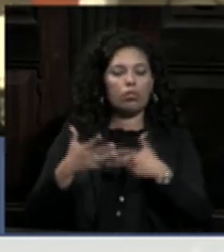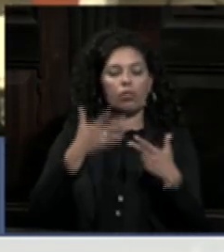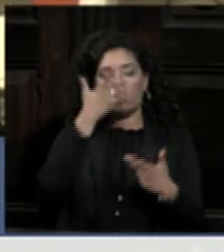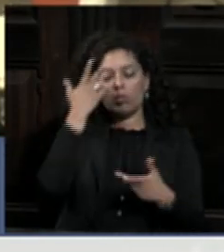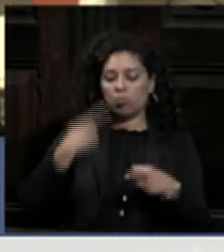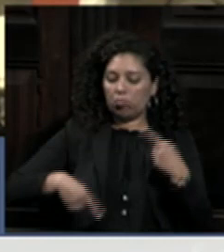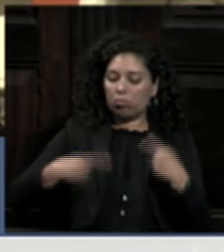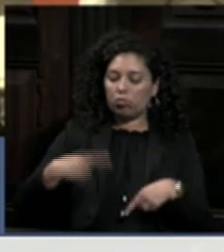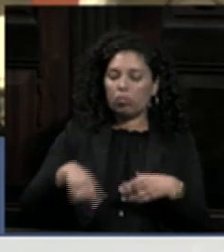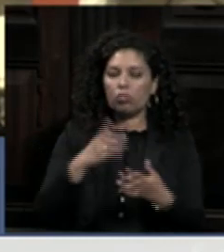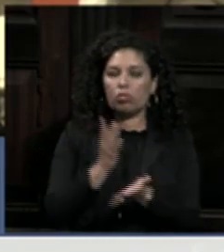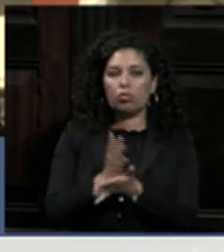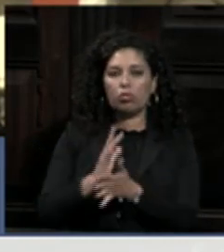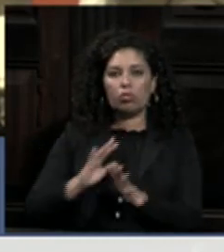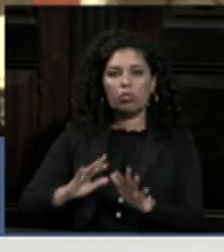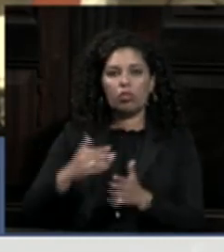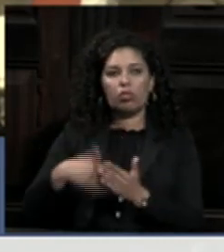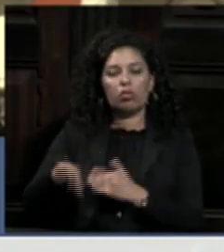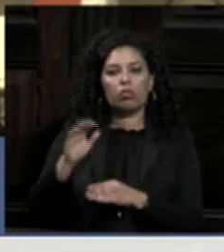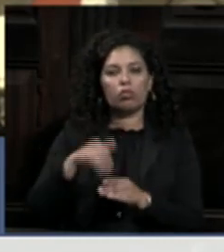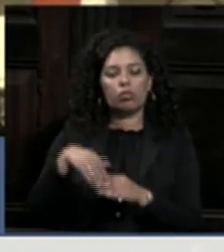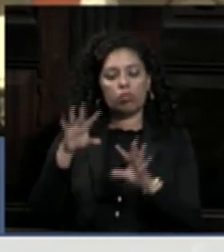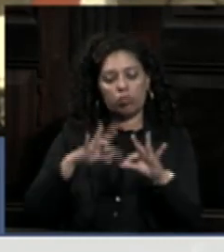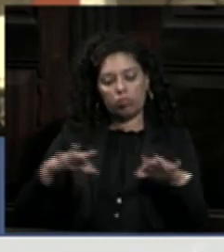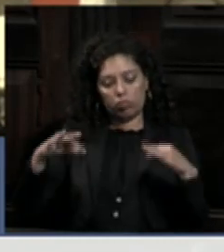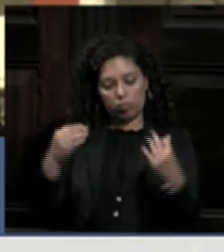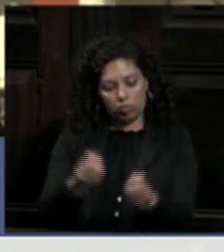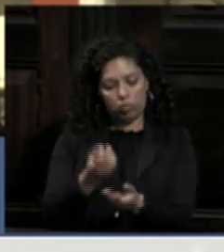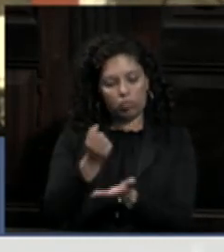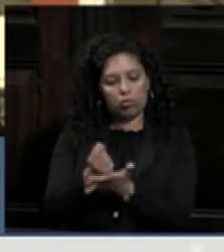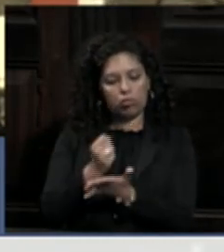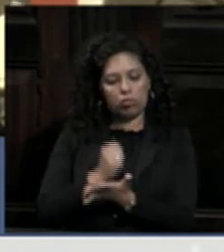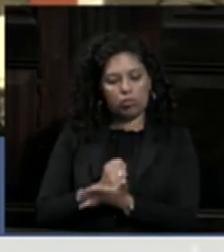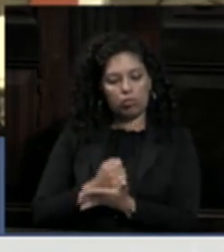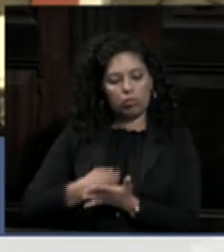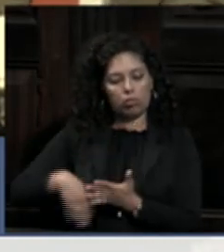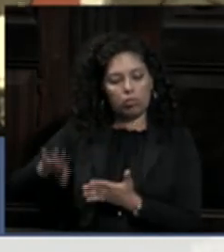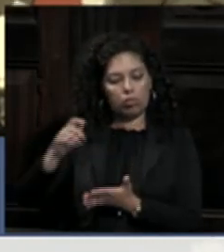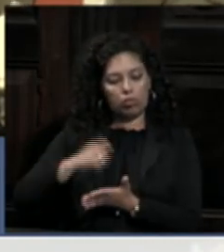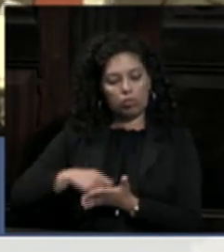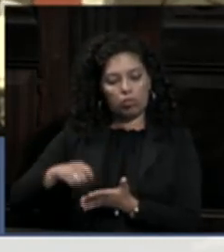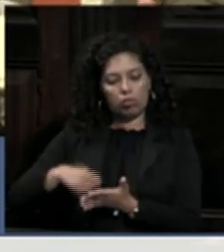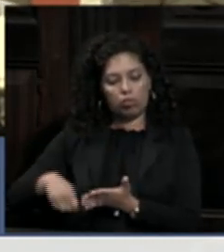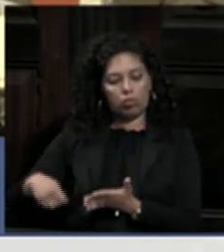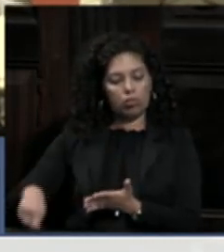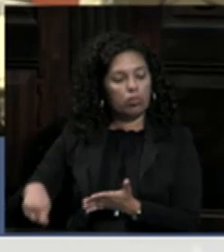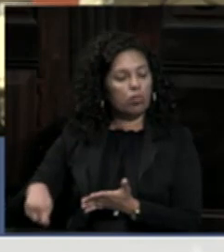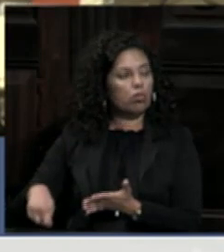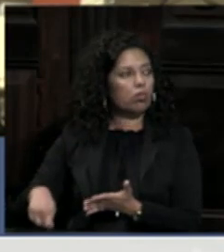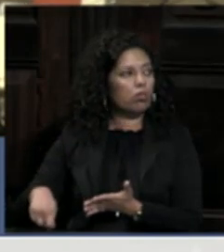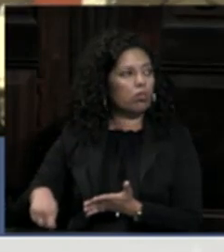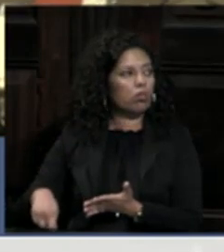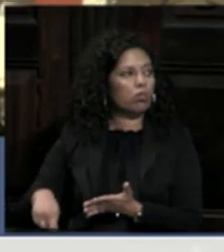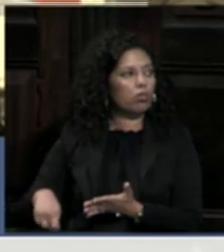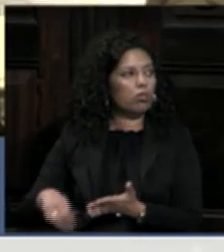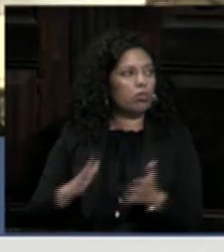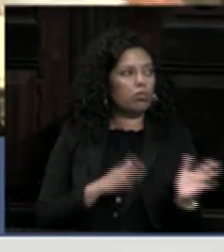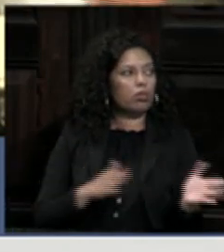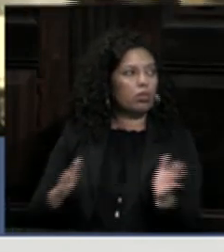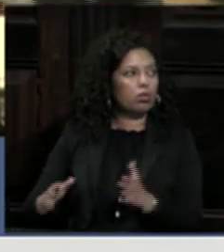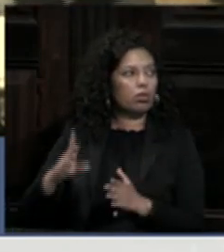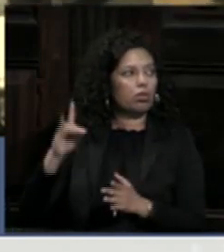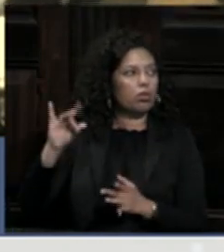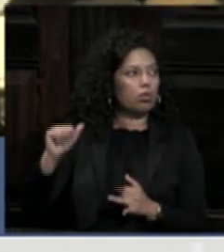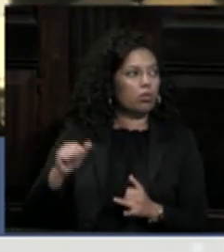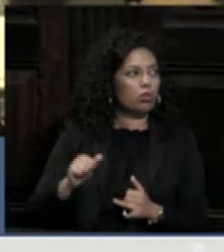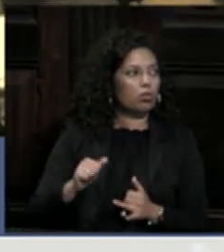discutir se a discussão em votação sobre apostas custam aprovado vai à publicação incluído na ordem do dia de acordo